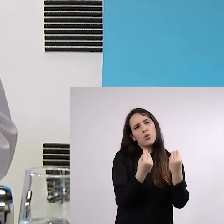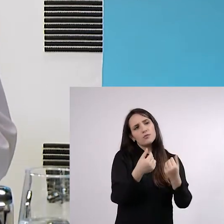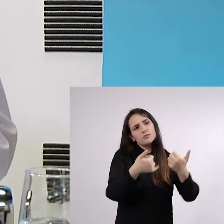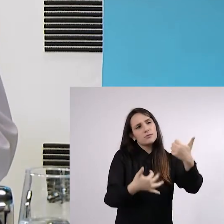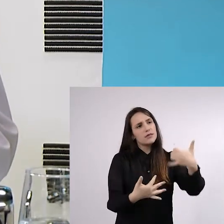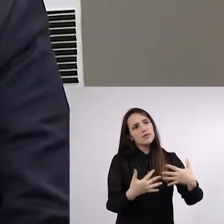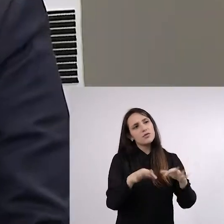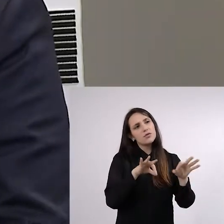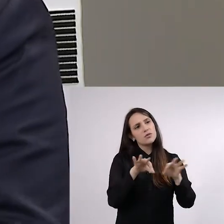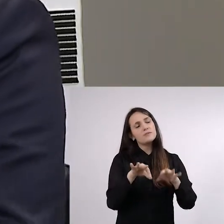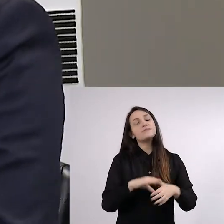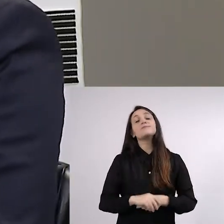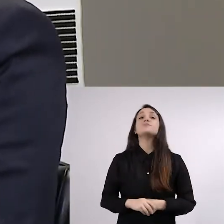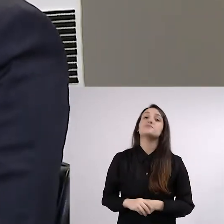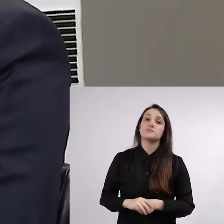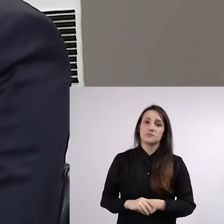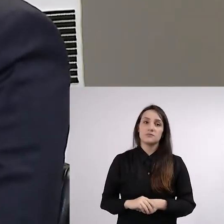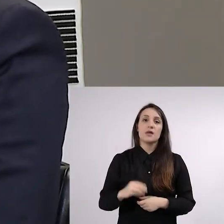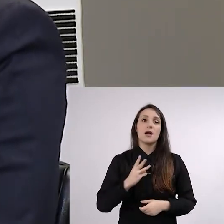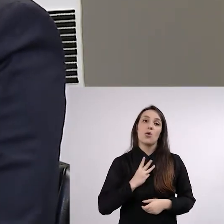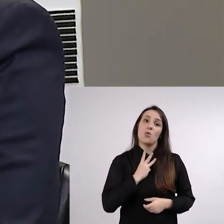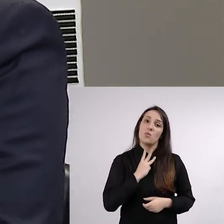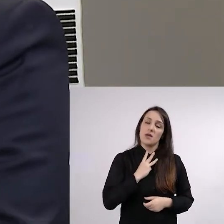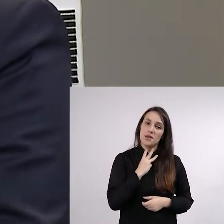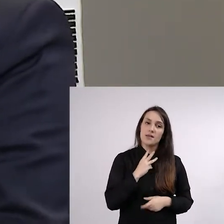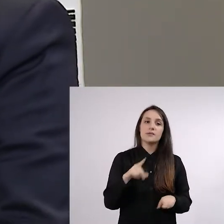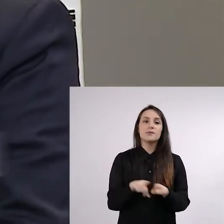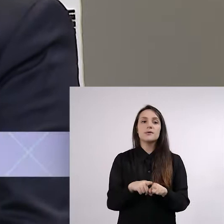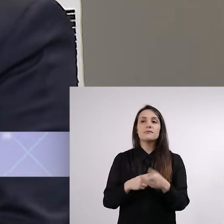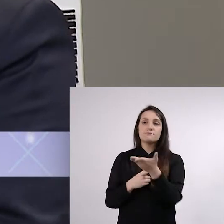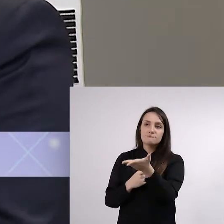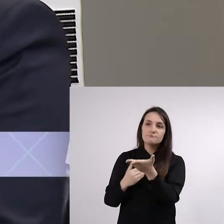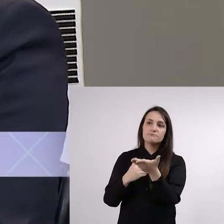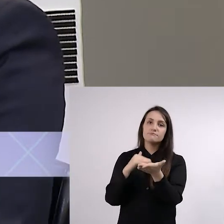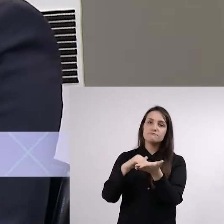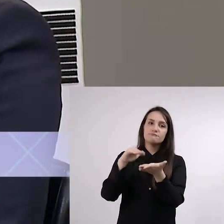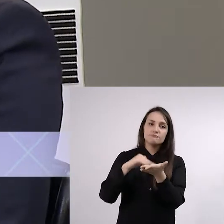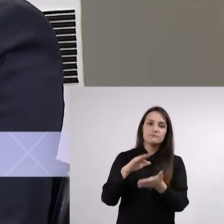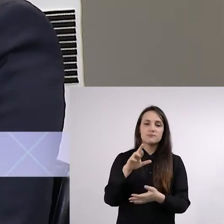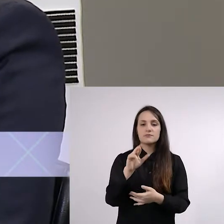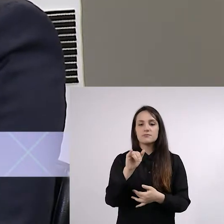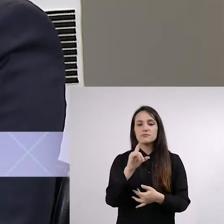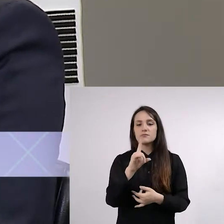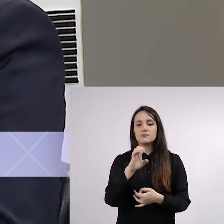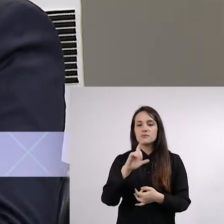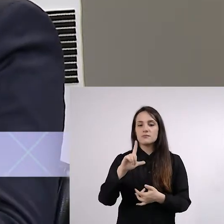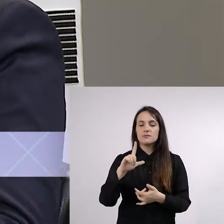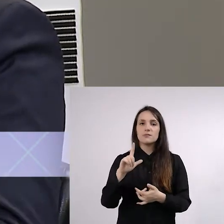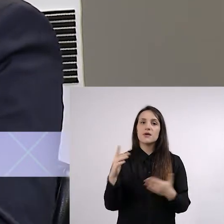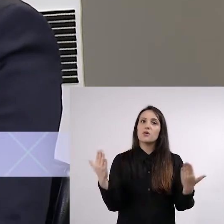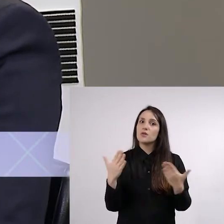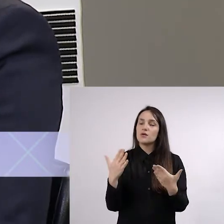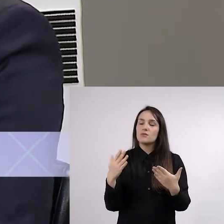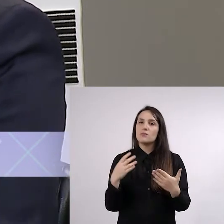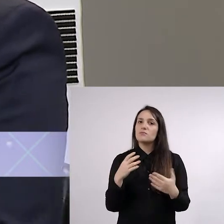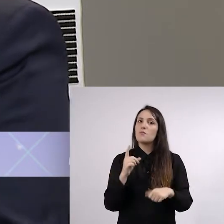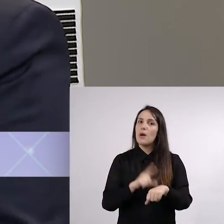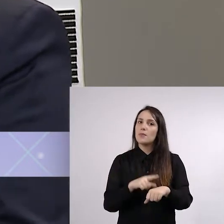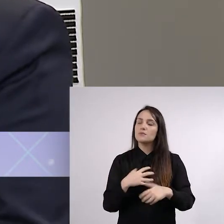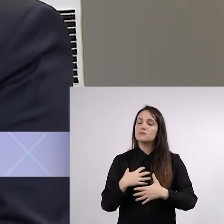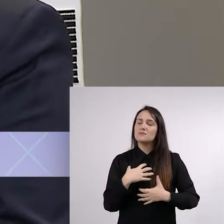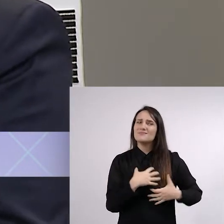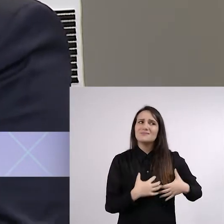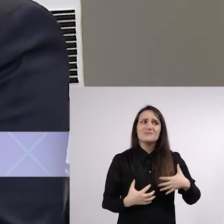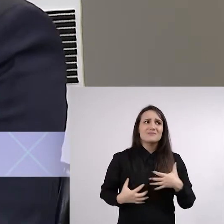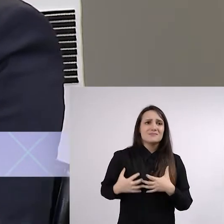dizer? Picarelli, secretário, Riedel, o momento é angustiante